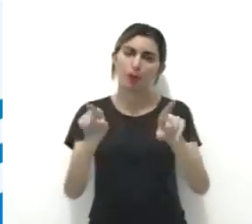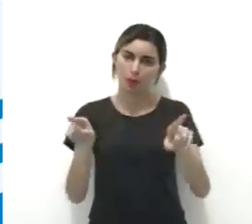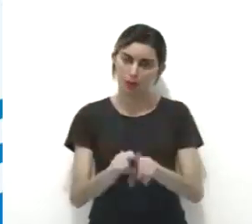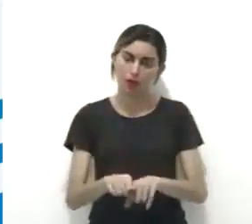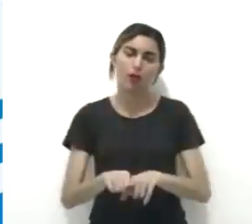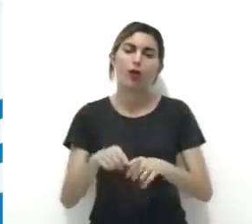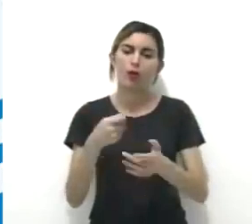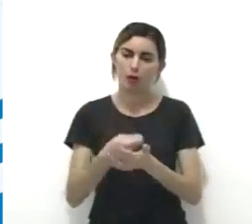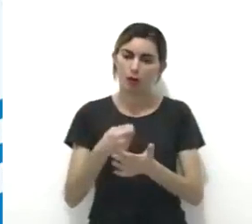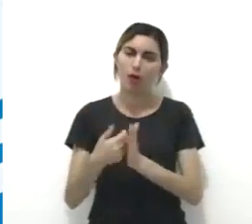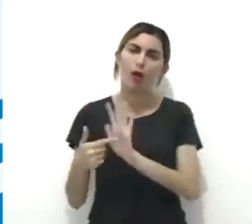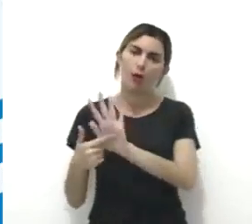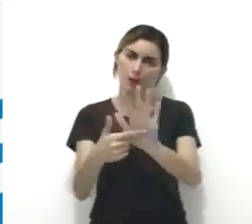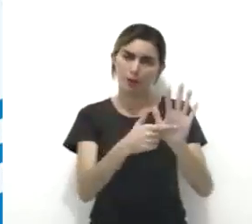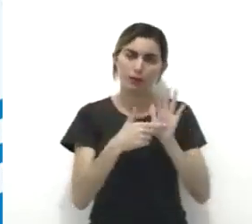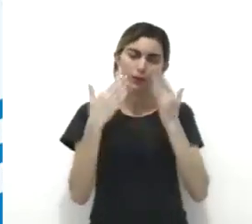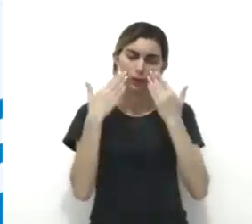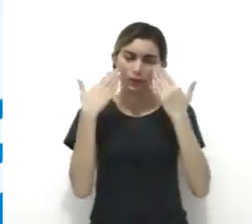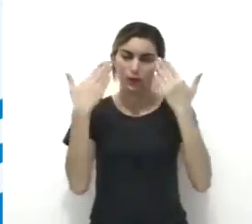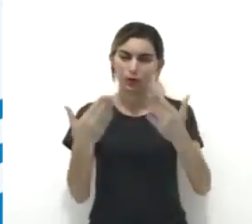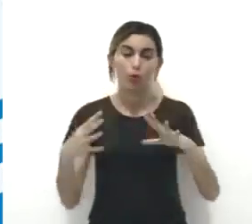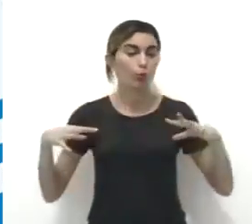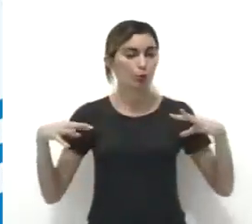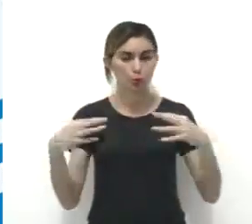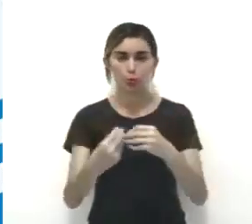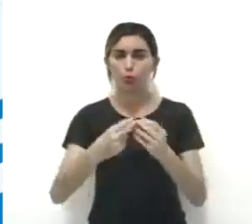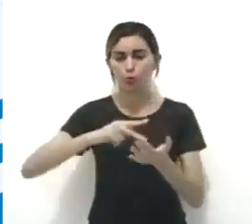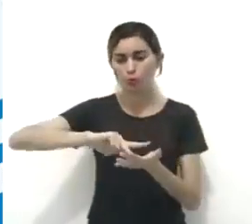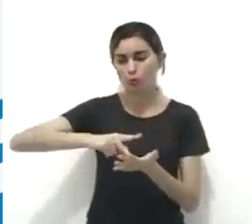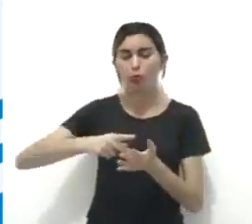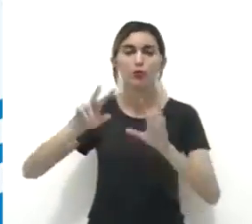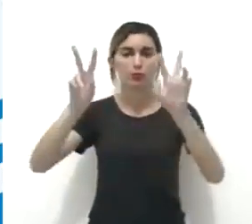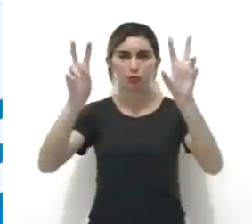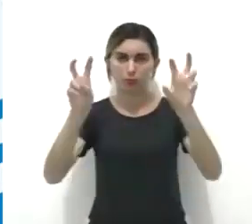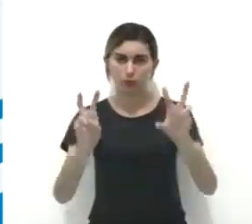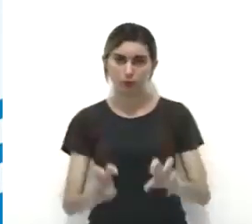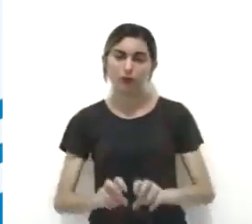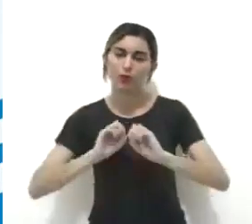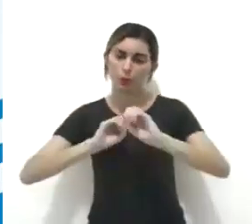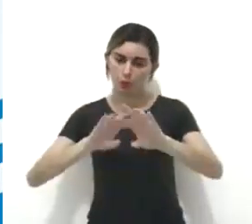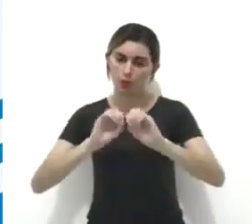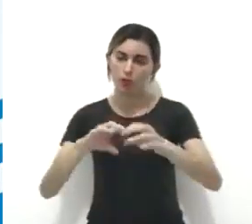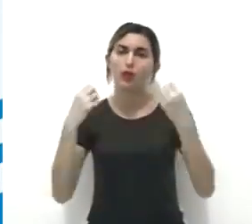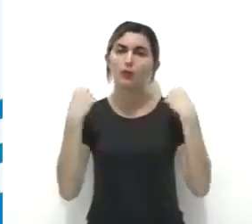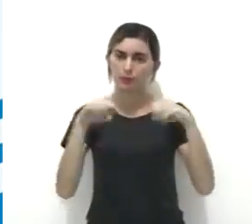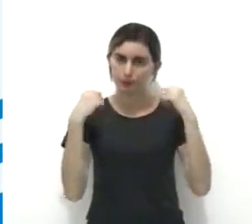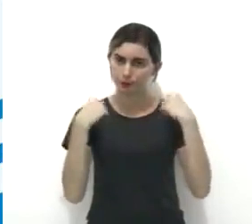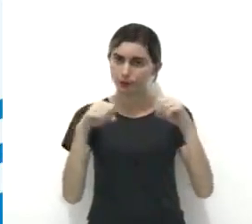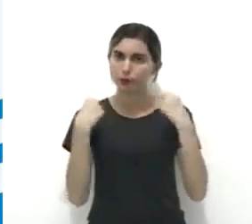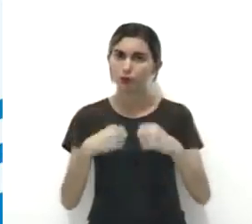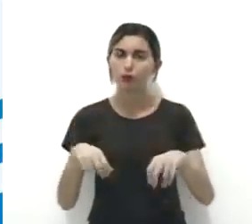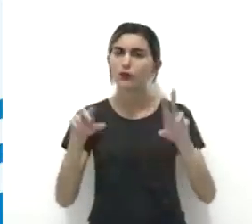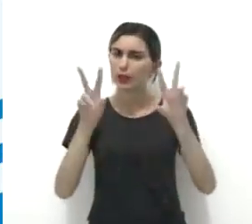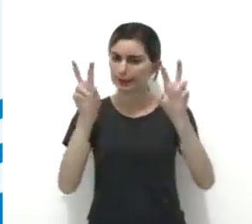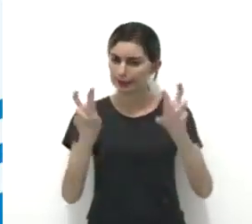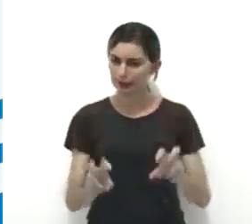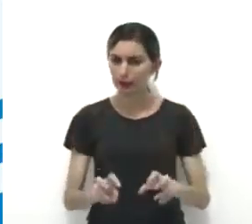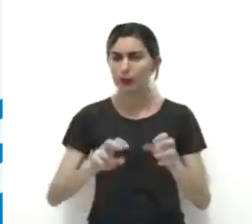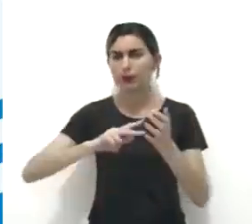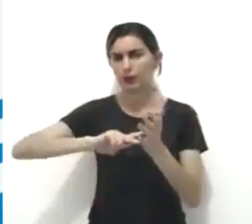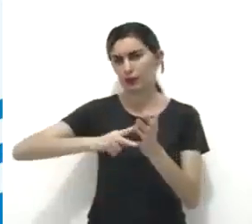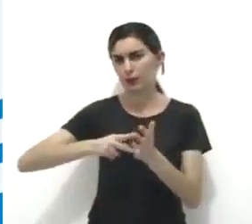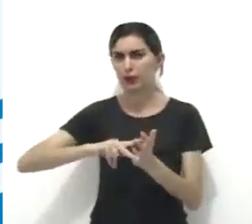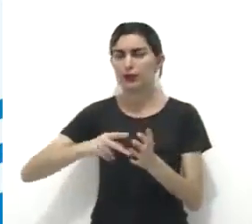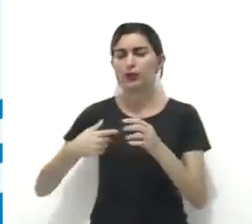seu dever apresentar todas essas danças como conteúdo da educação física, como unidade temática